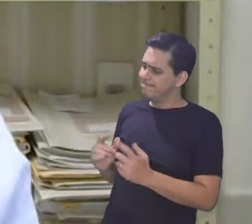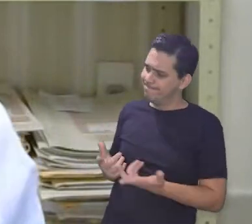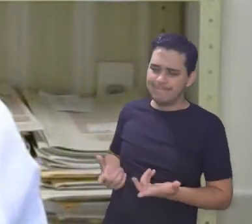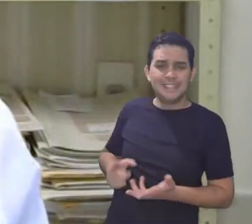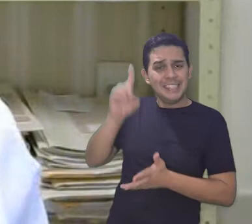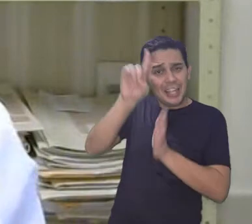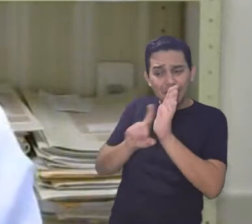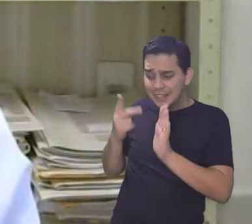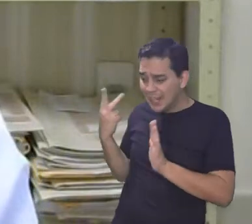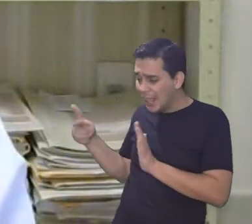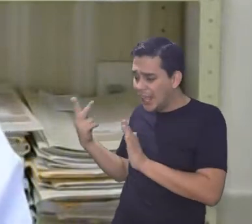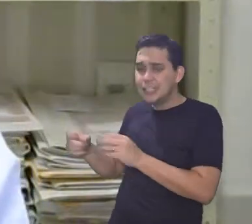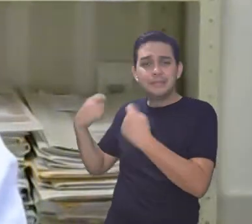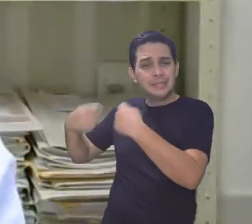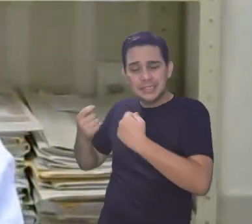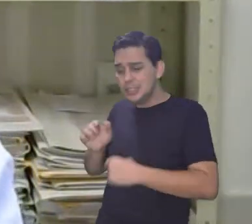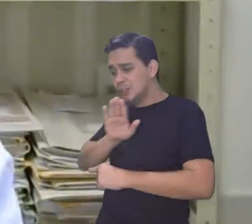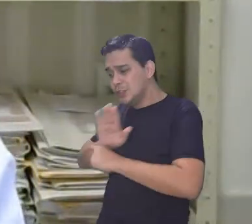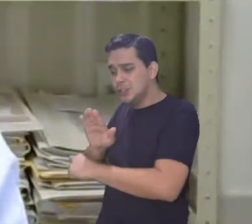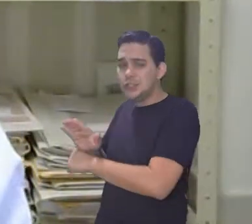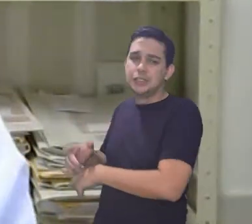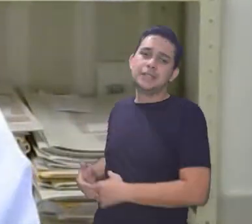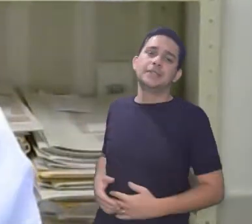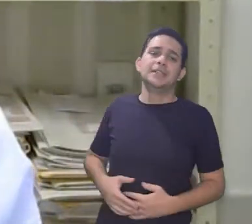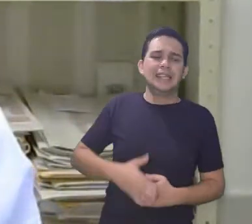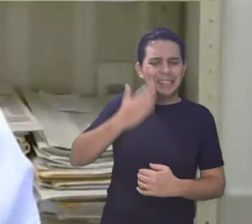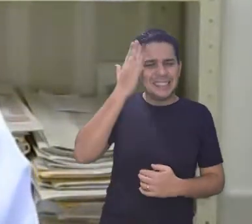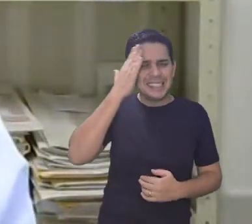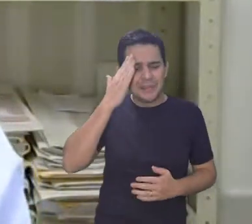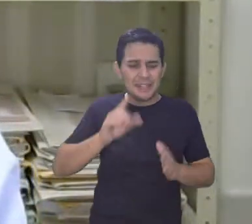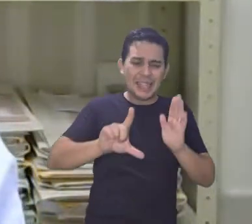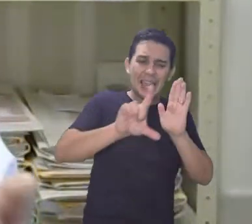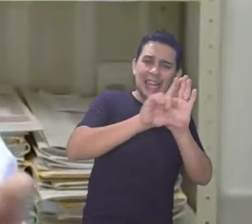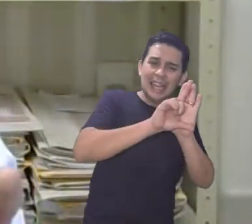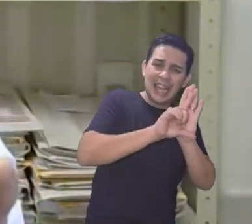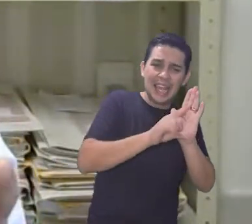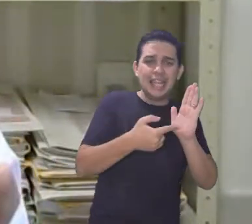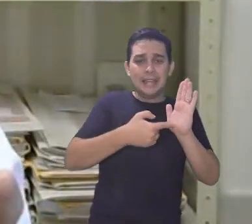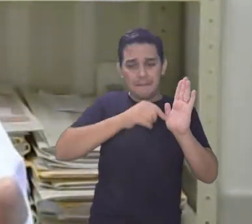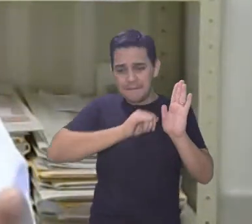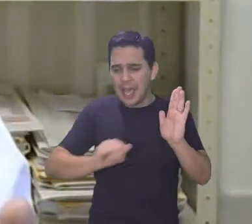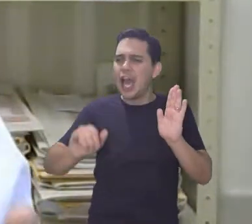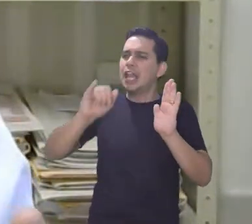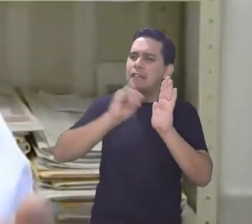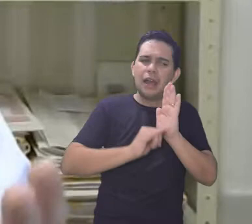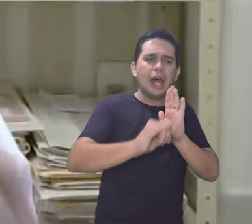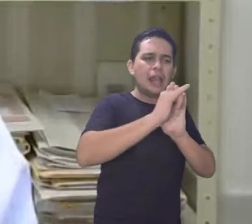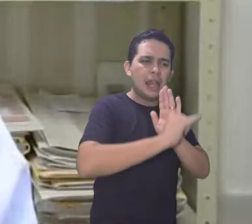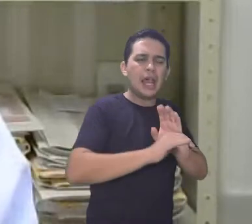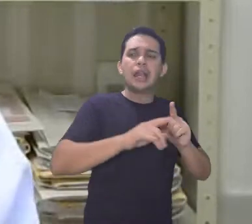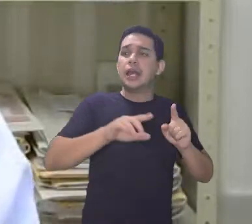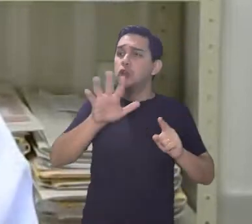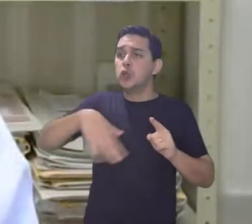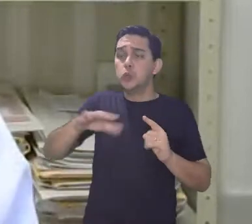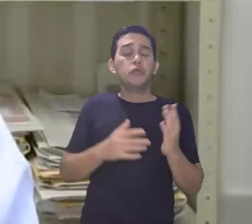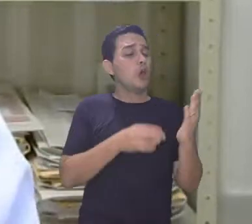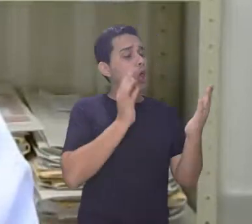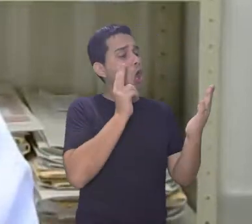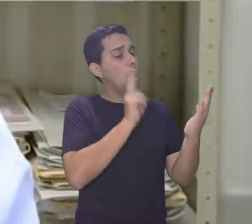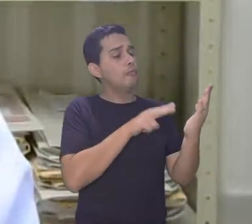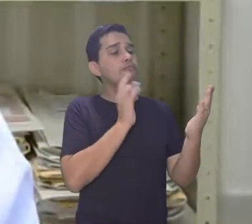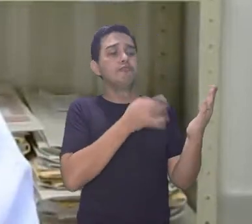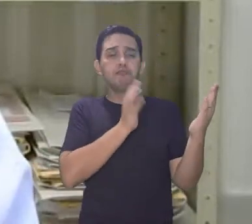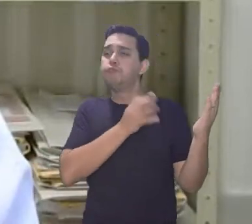a legislação que trata de direitos para pessoas idosas e pessoas com deficiência ficam muitas vezes só no papel, e o Ministério Público